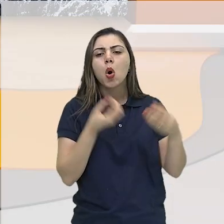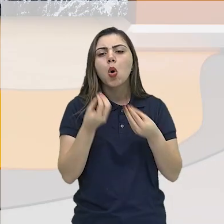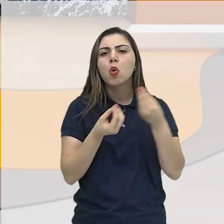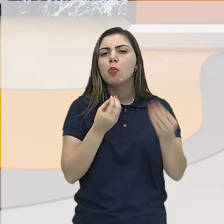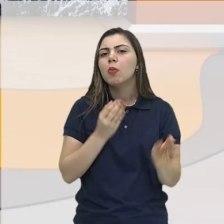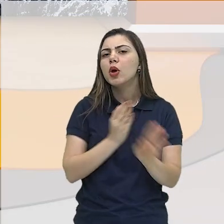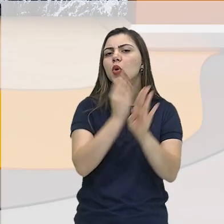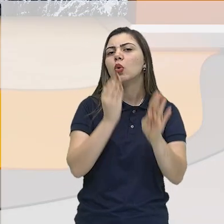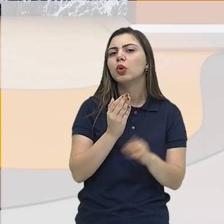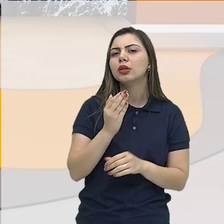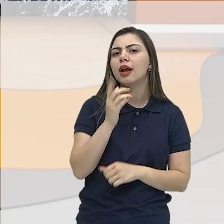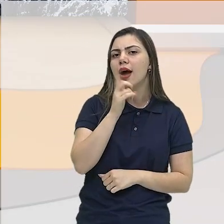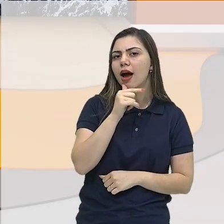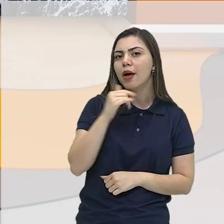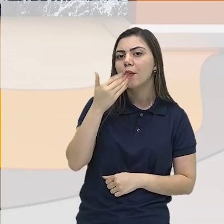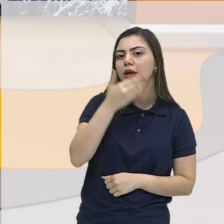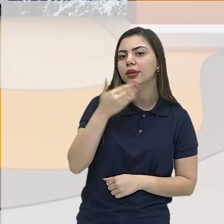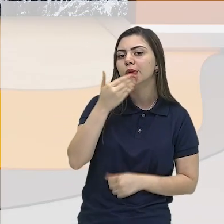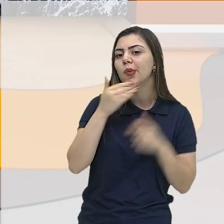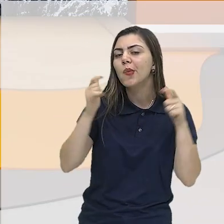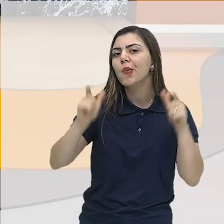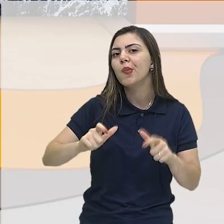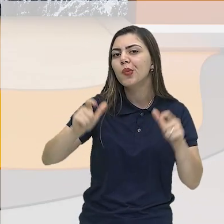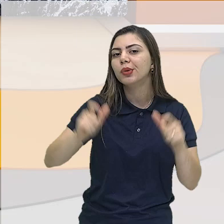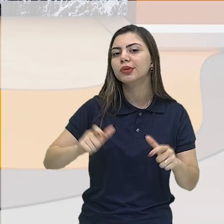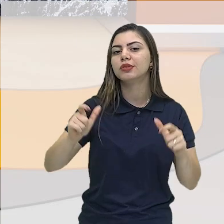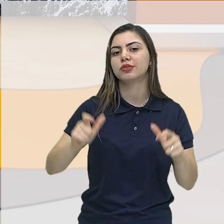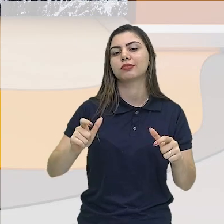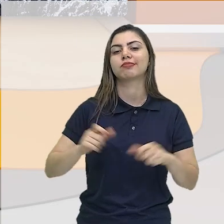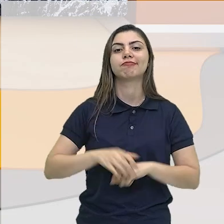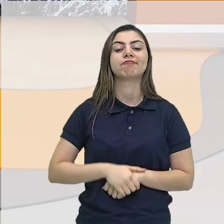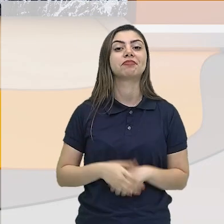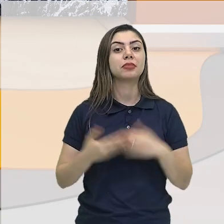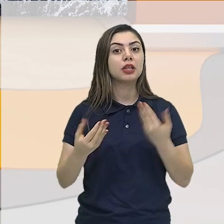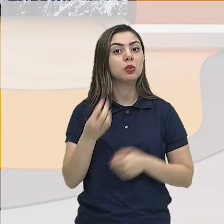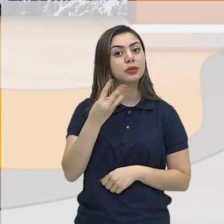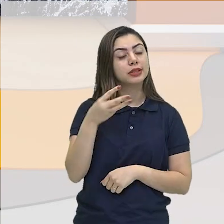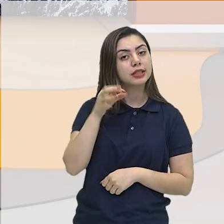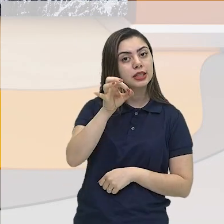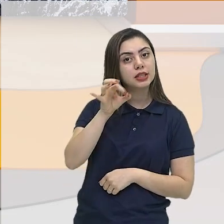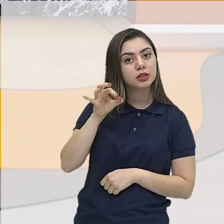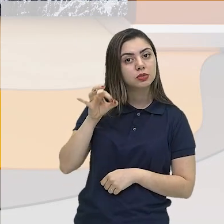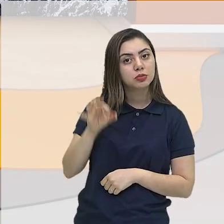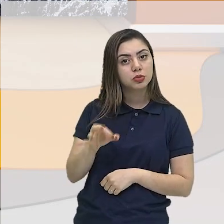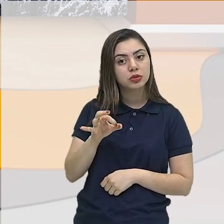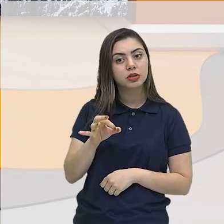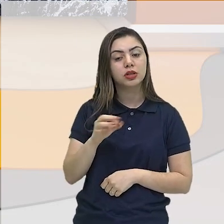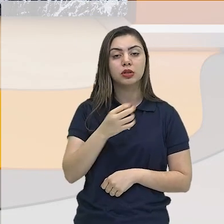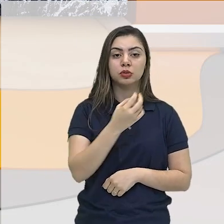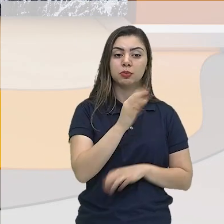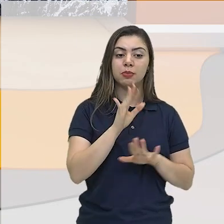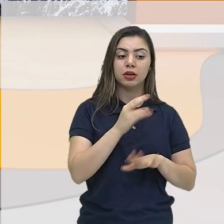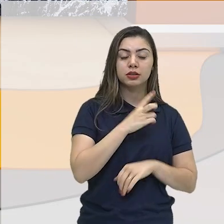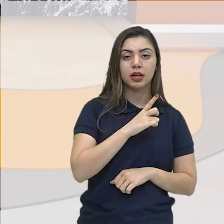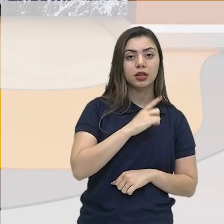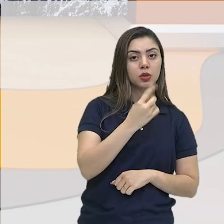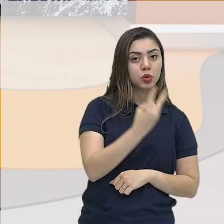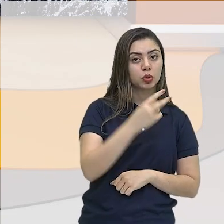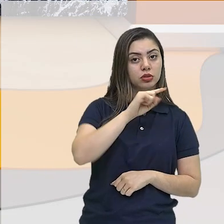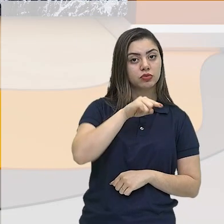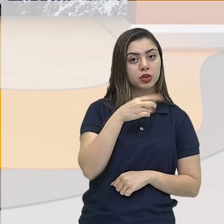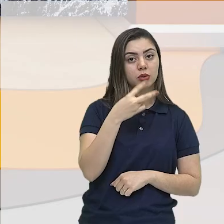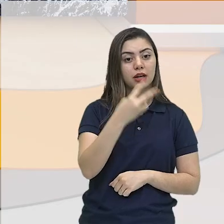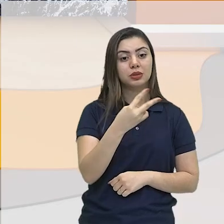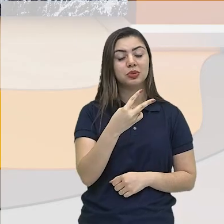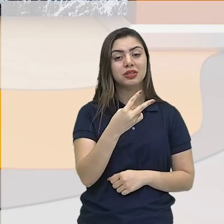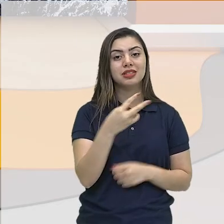a água doce? A gente vai encontrar a água doce, a maior parte desses 3%, 2,2%, na forma